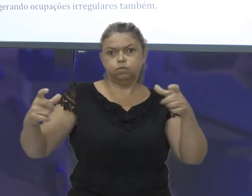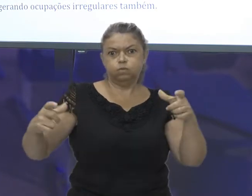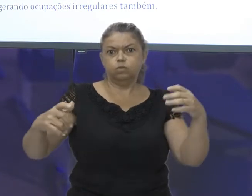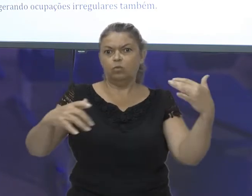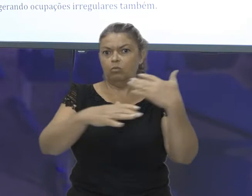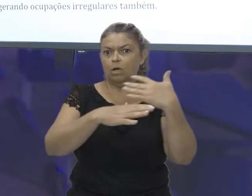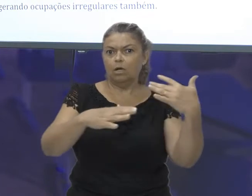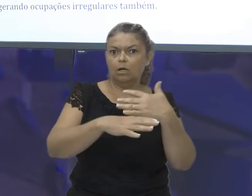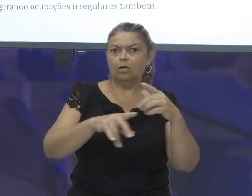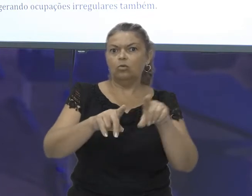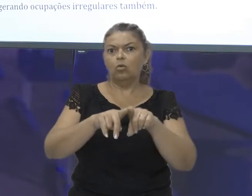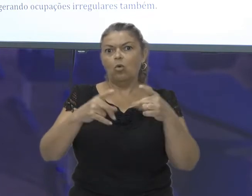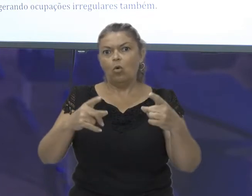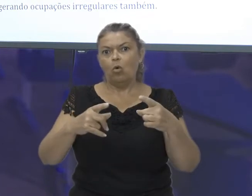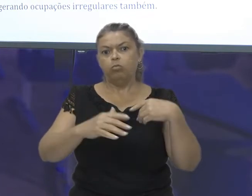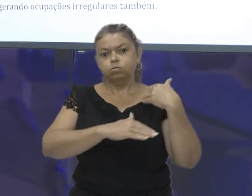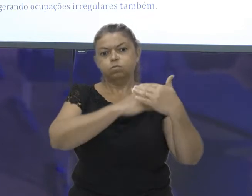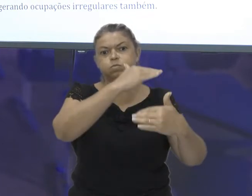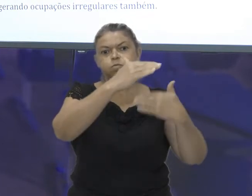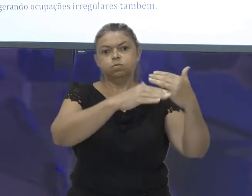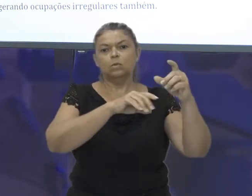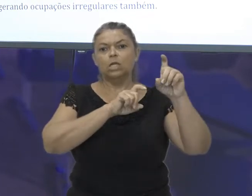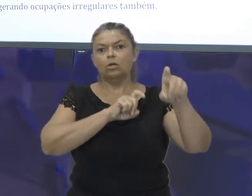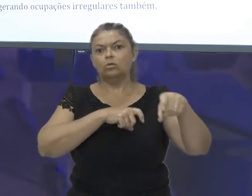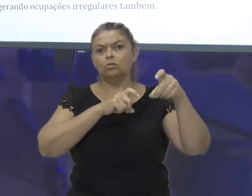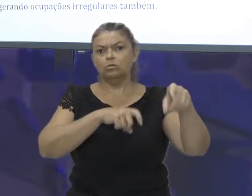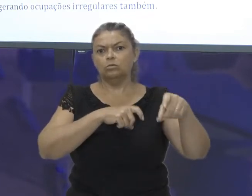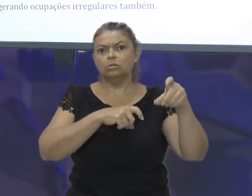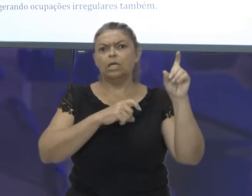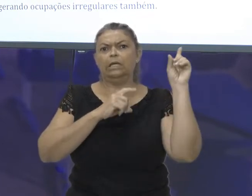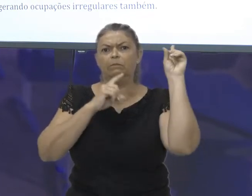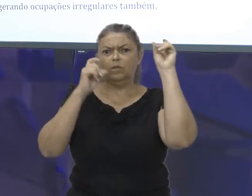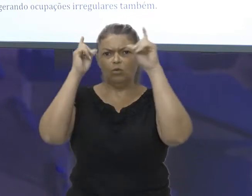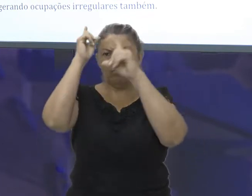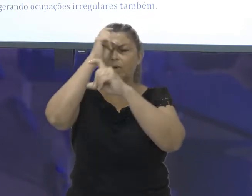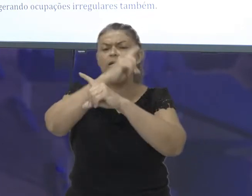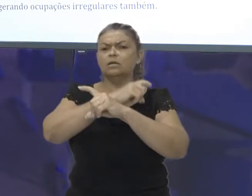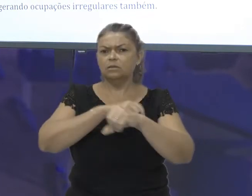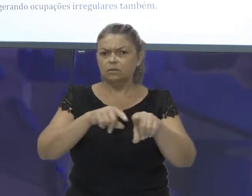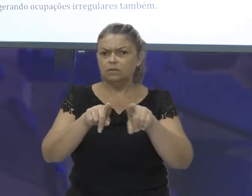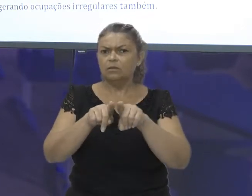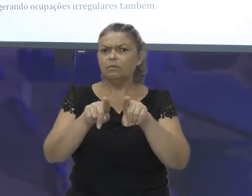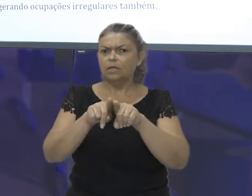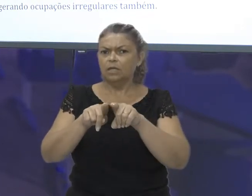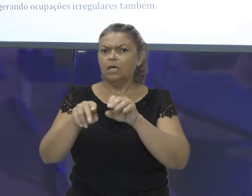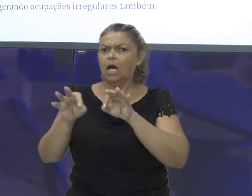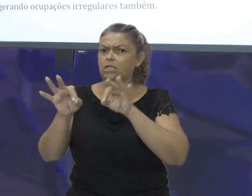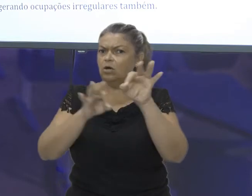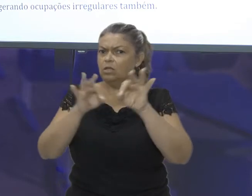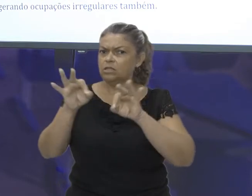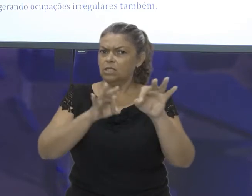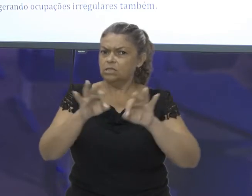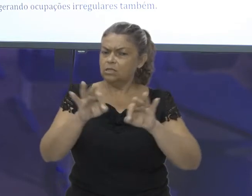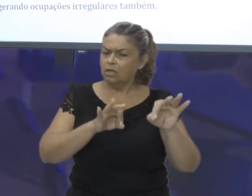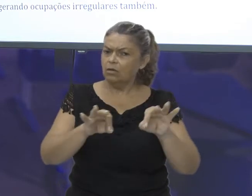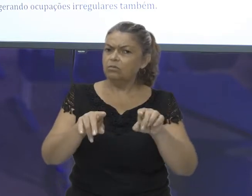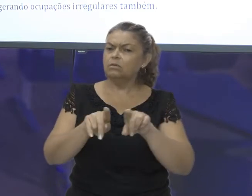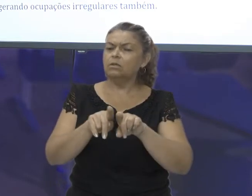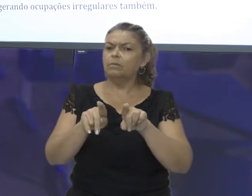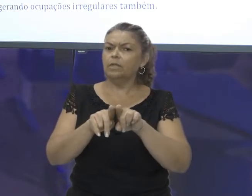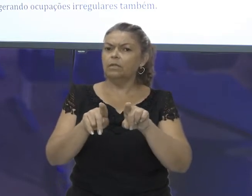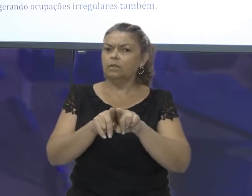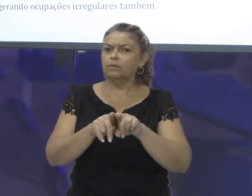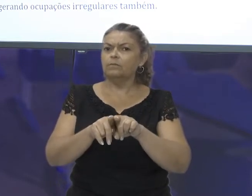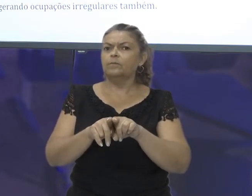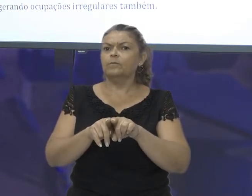da agricultura, e isso preocupa e muito as organizações internacionais e